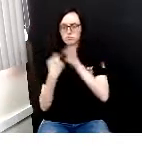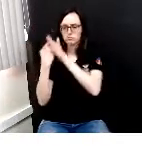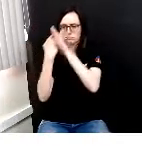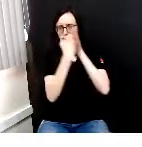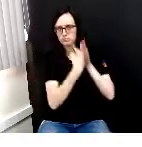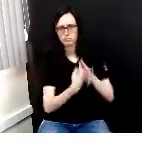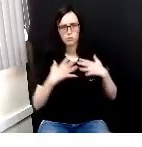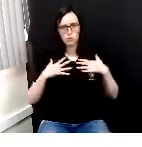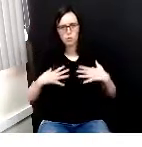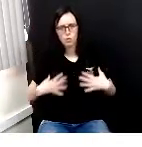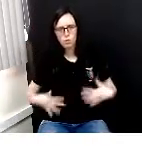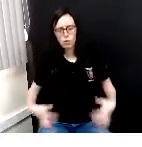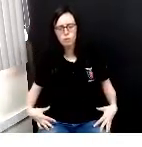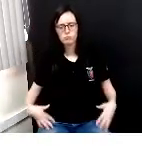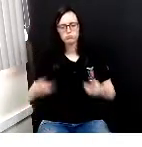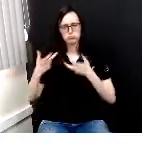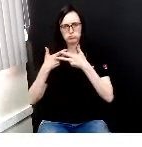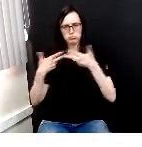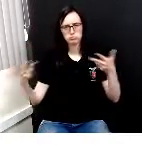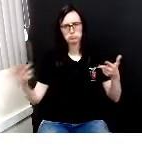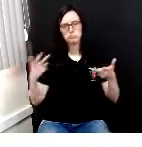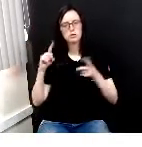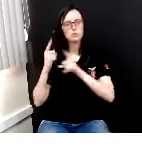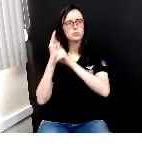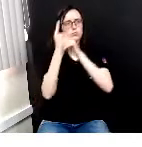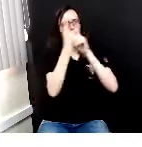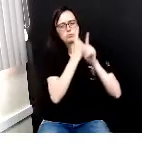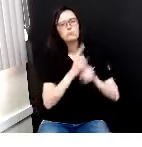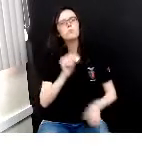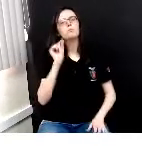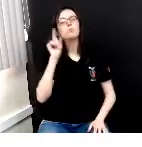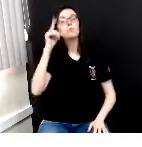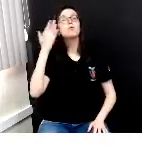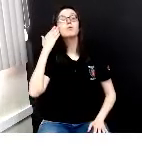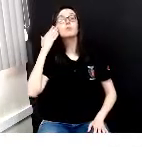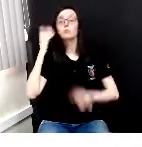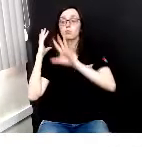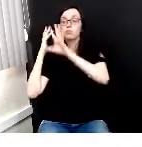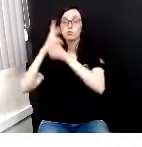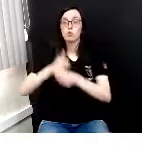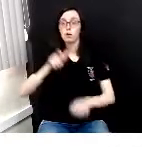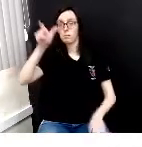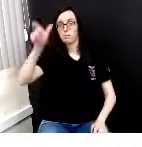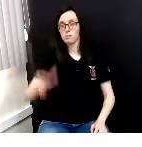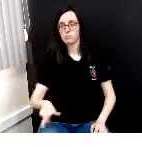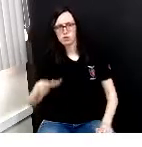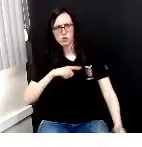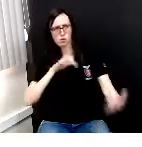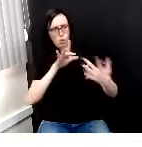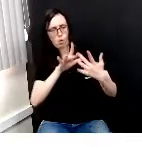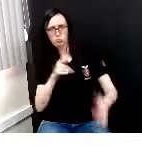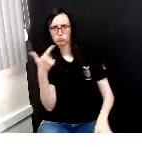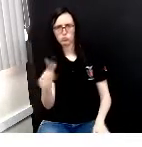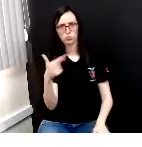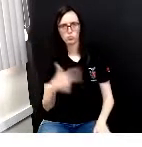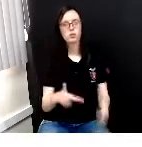exame físico, investigação epidemiológica é saber o histórico da pessoa com quem ela teve contato, onde ela esteve nos